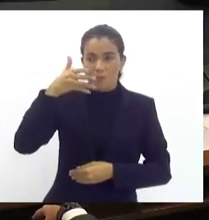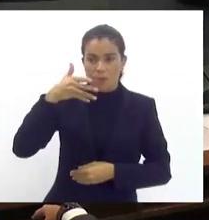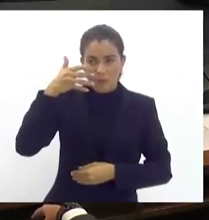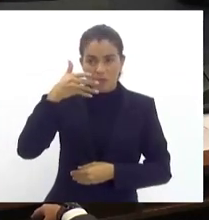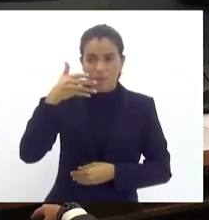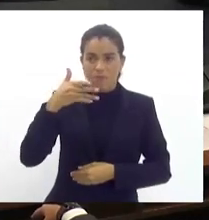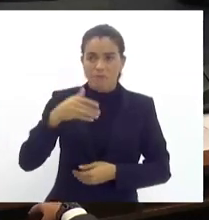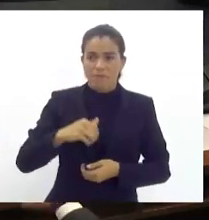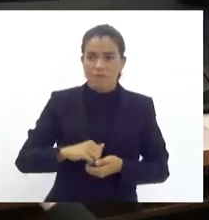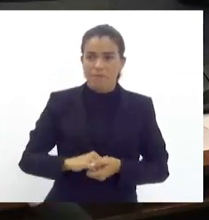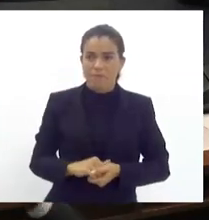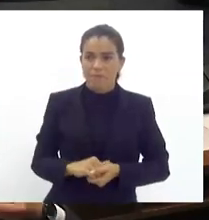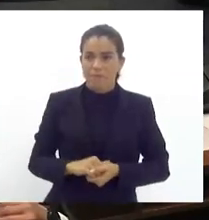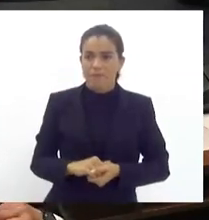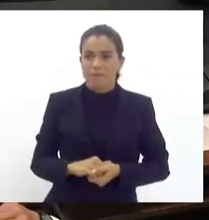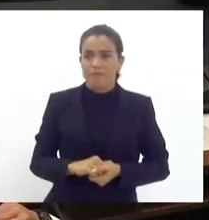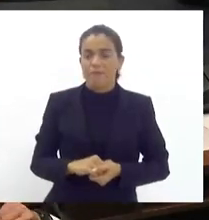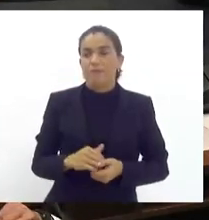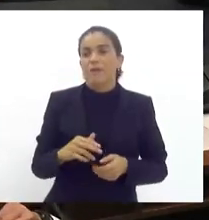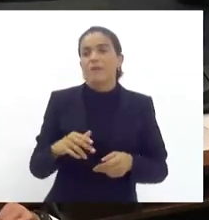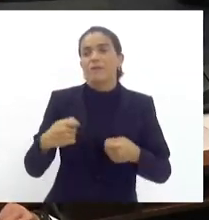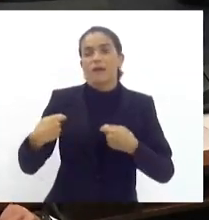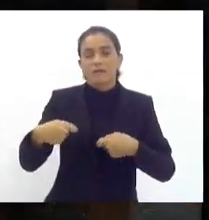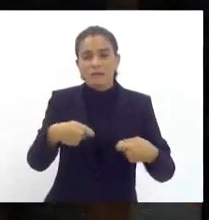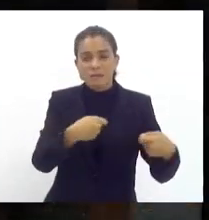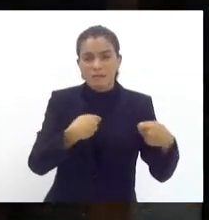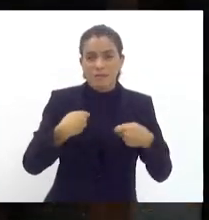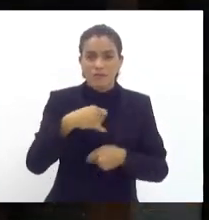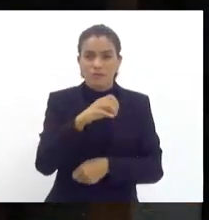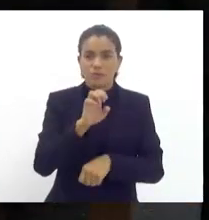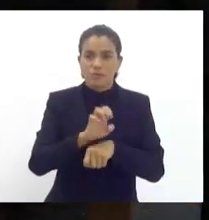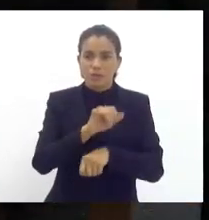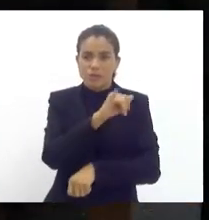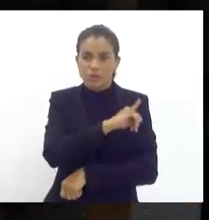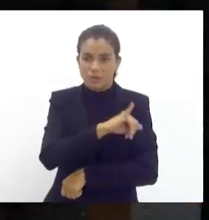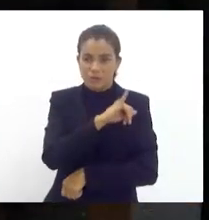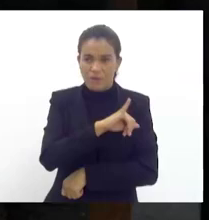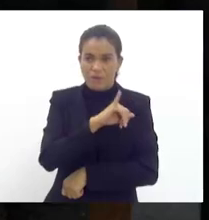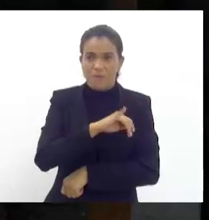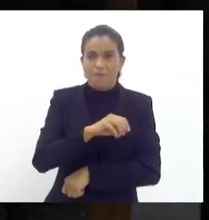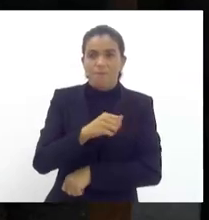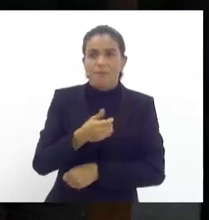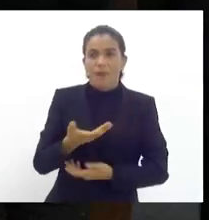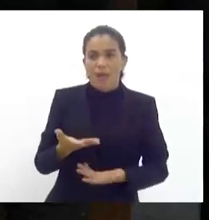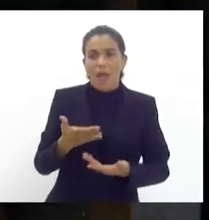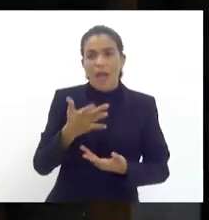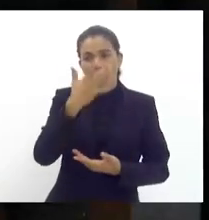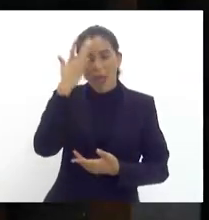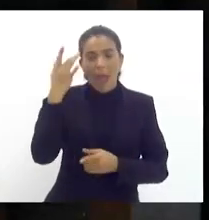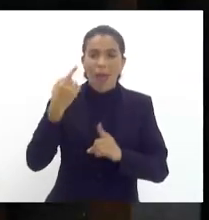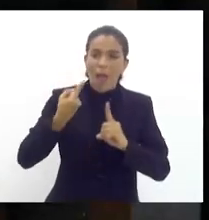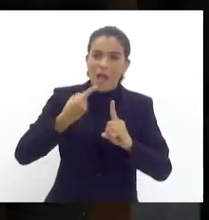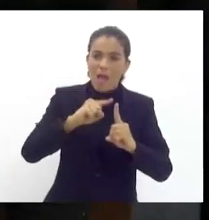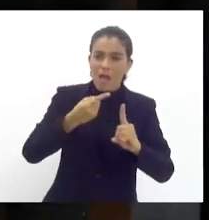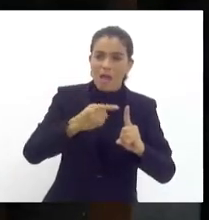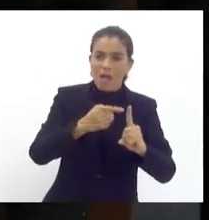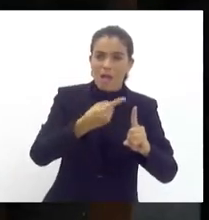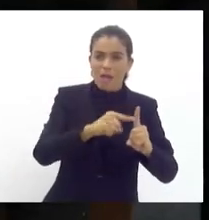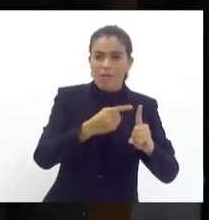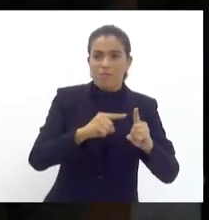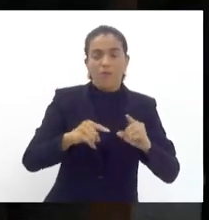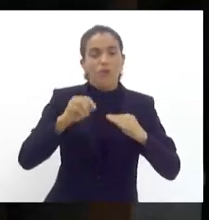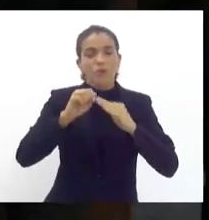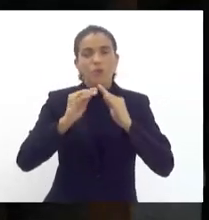em função da necessidade do Estado do Rio de Janeiro entregar uma resposta efetiva A Perseguição dos